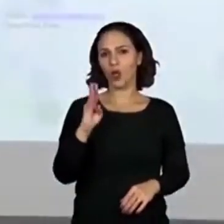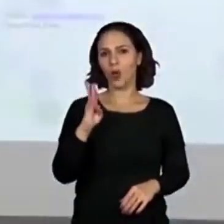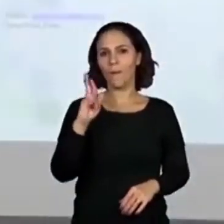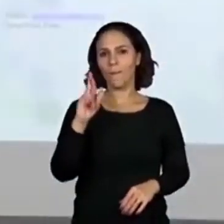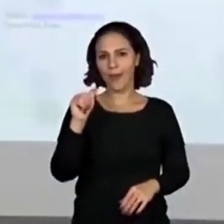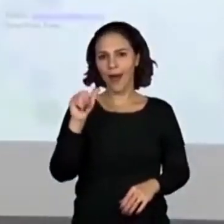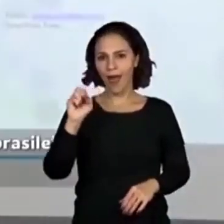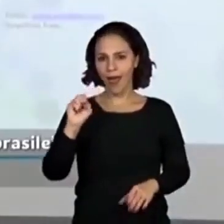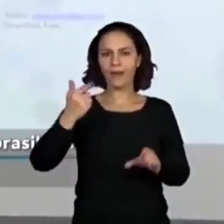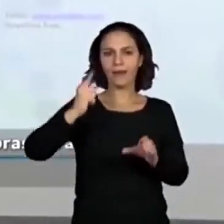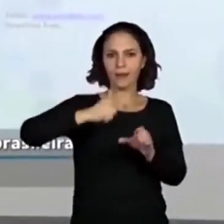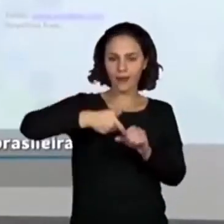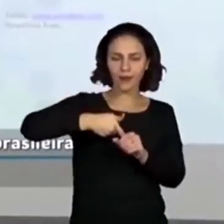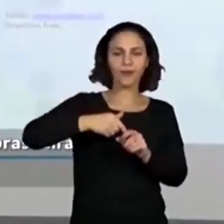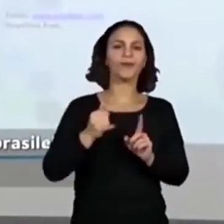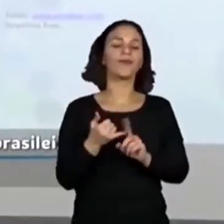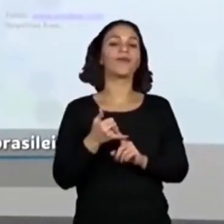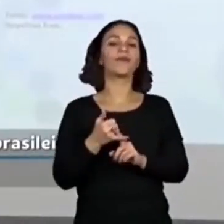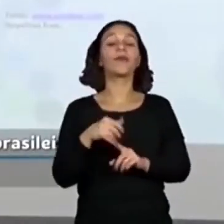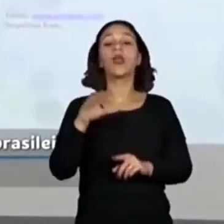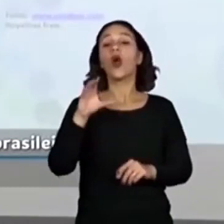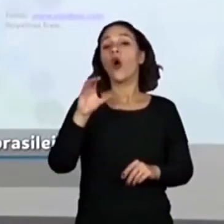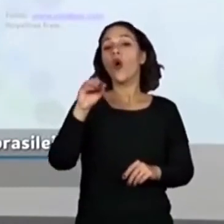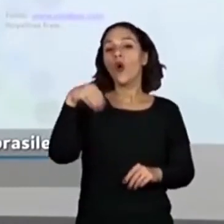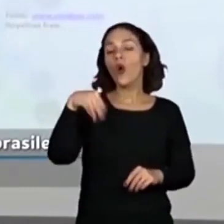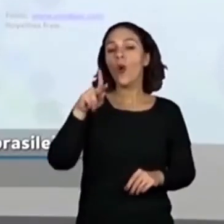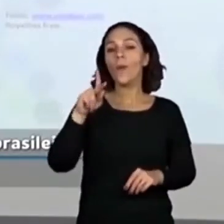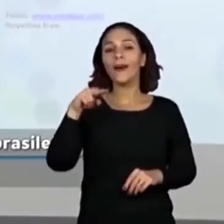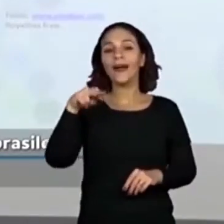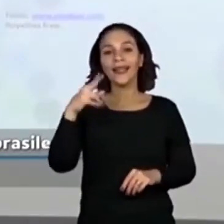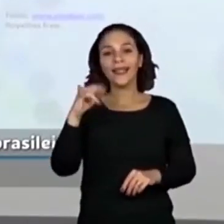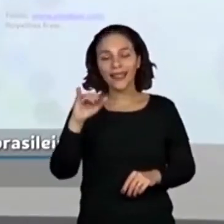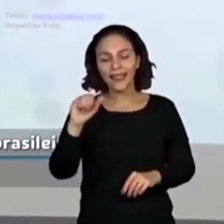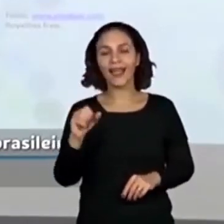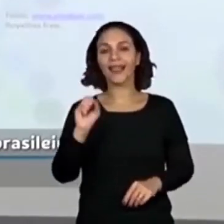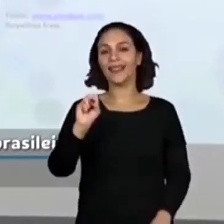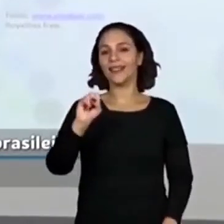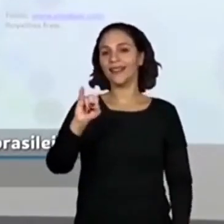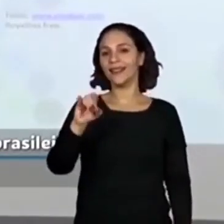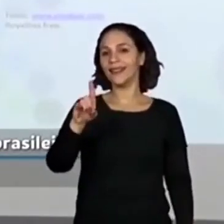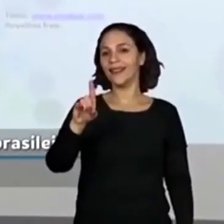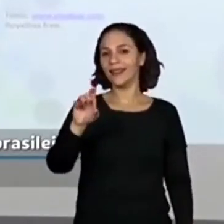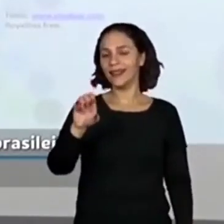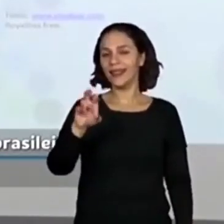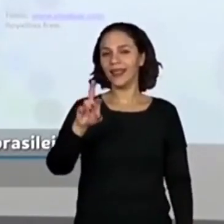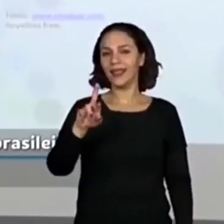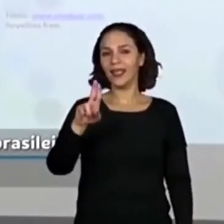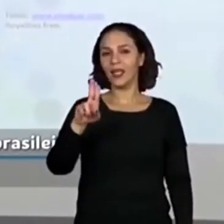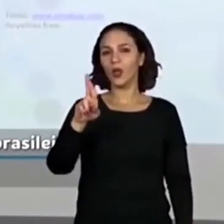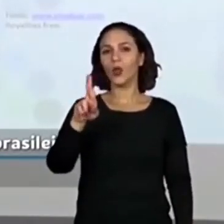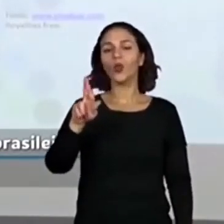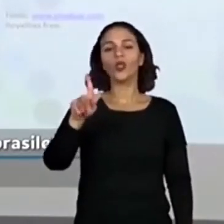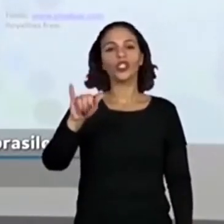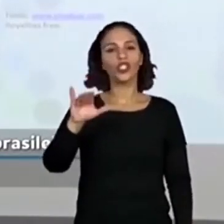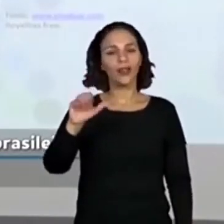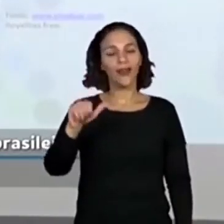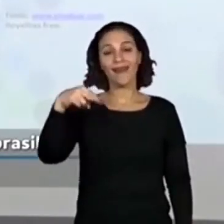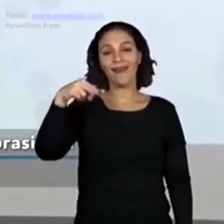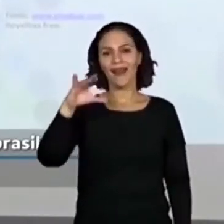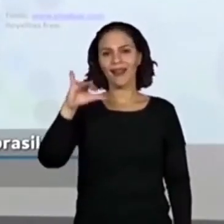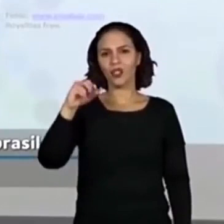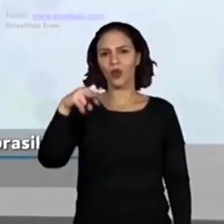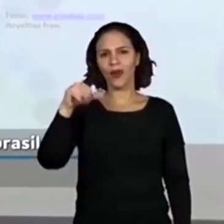vejam, quantas ações Getúlio Vargas teve numa política nacionalista. Ele